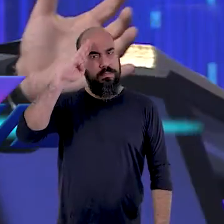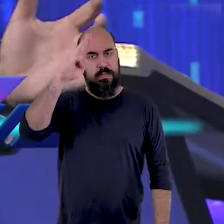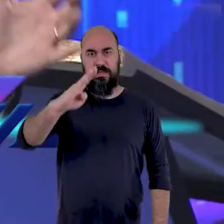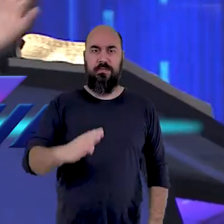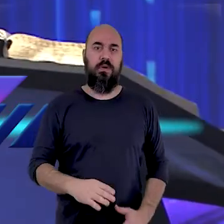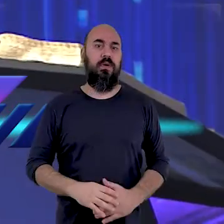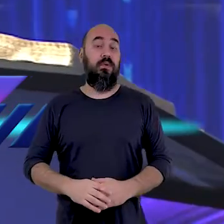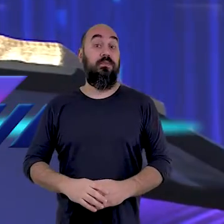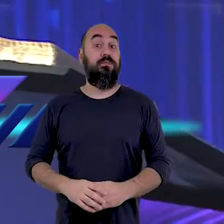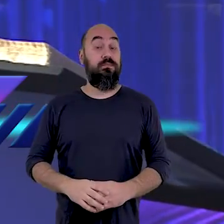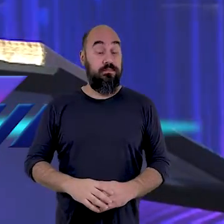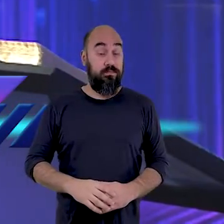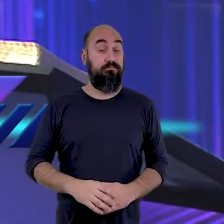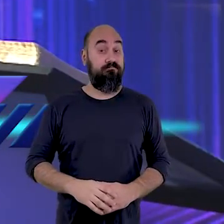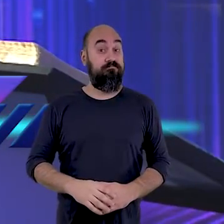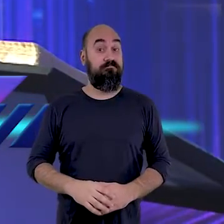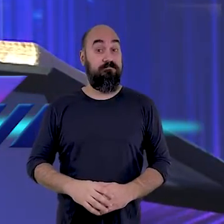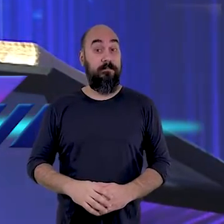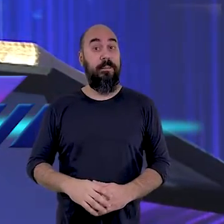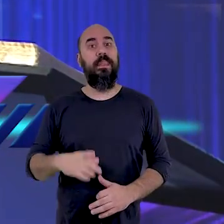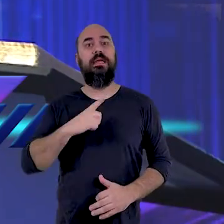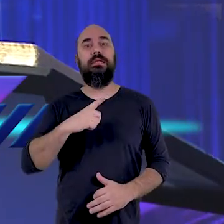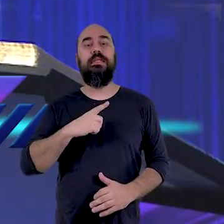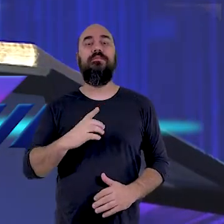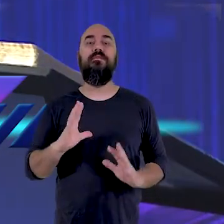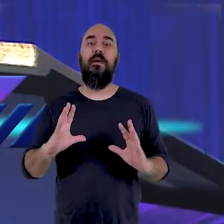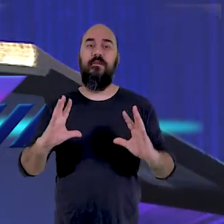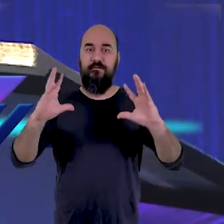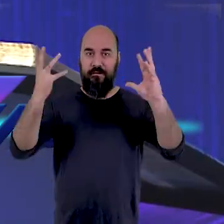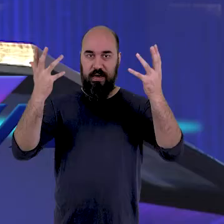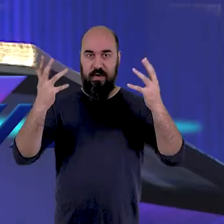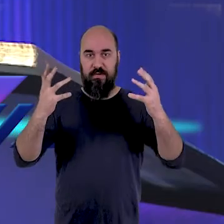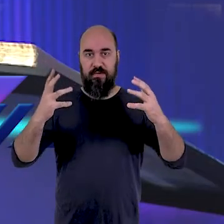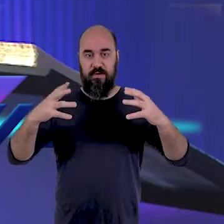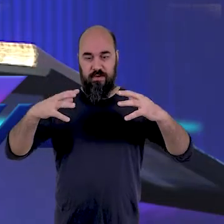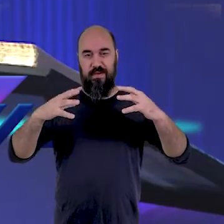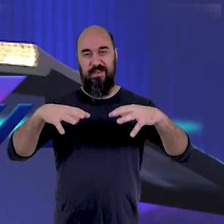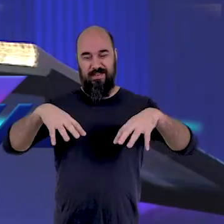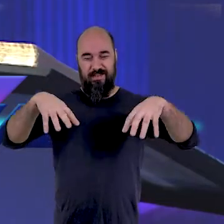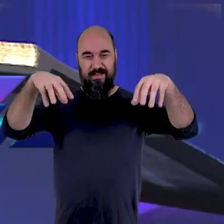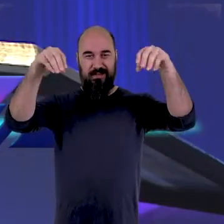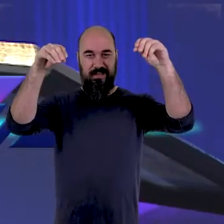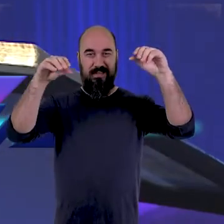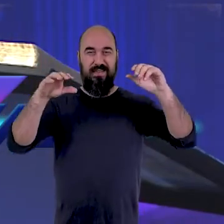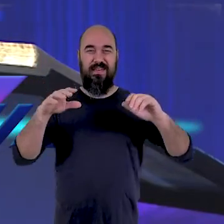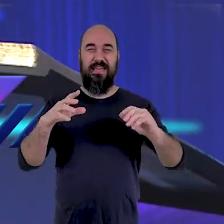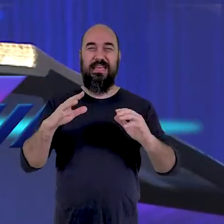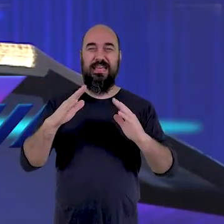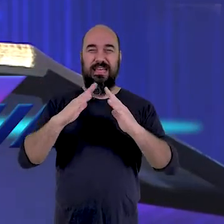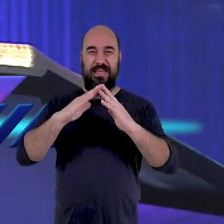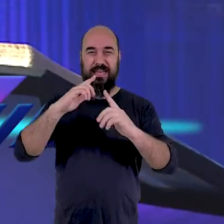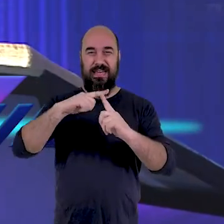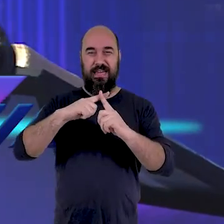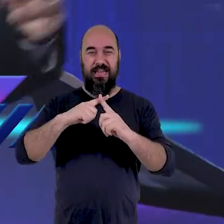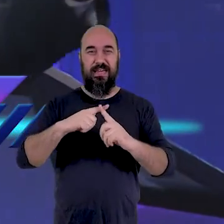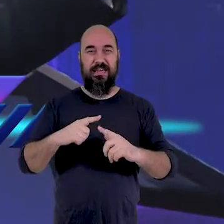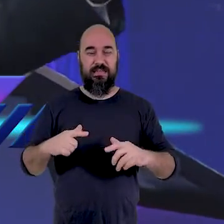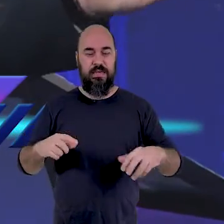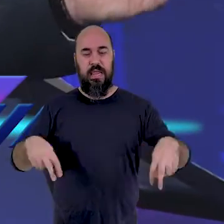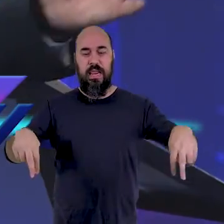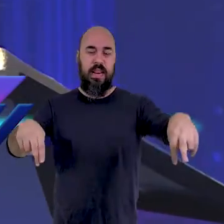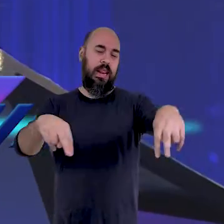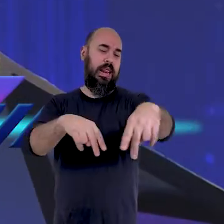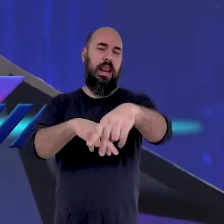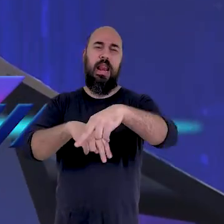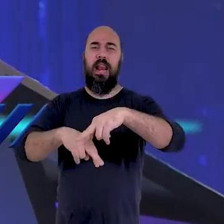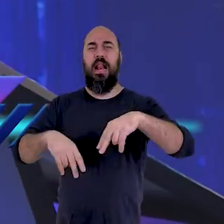Chegou-se a celebrar uma festa na frente da Catedral de Notre-Dame, com uma atriz figurando a deusa